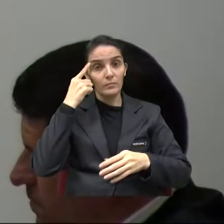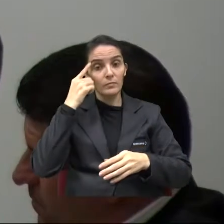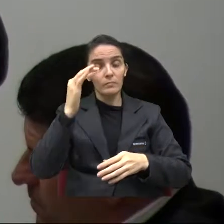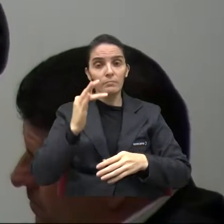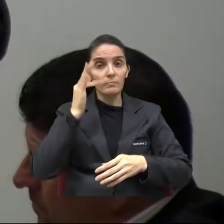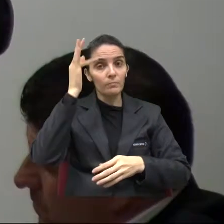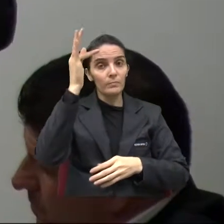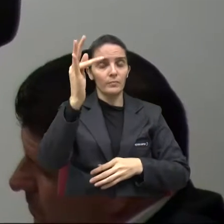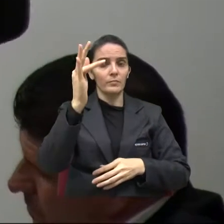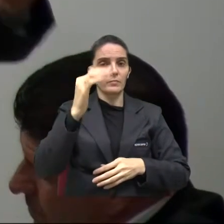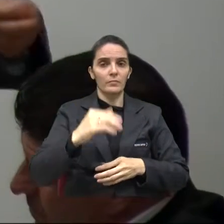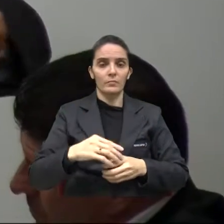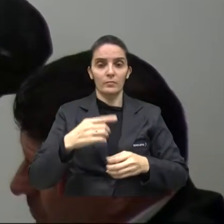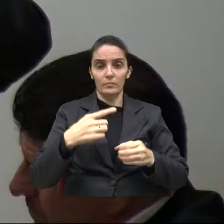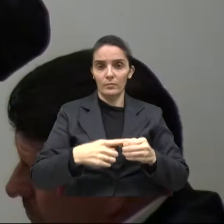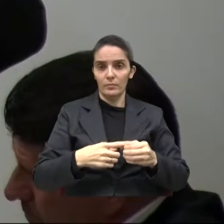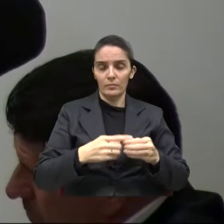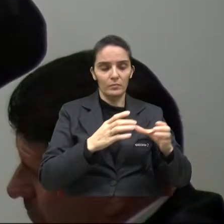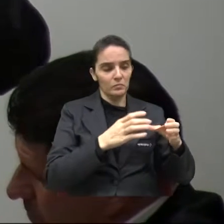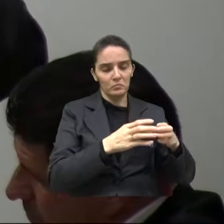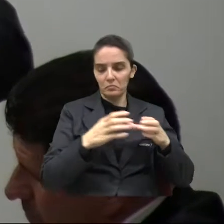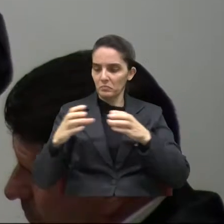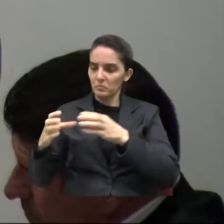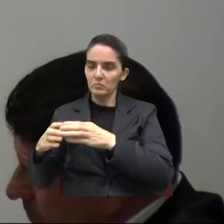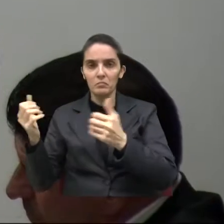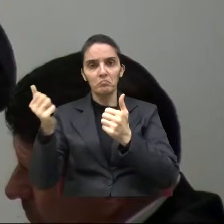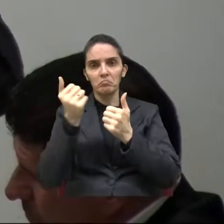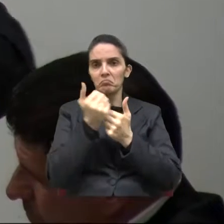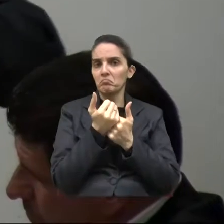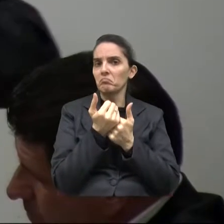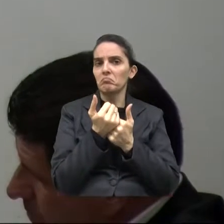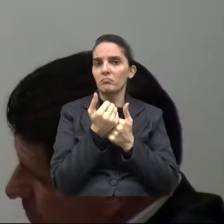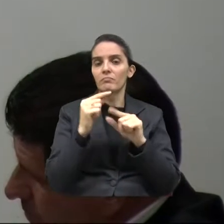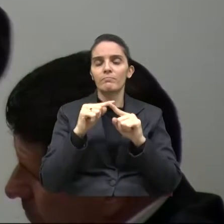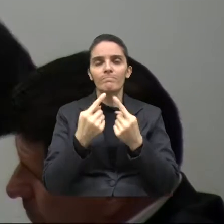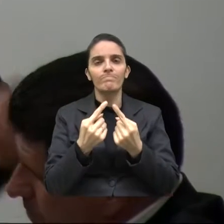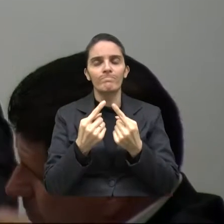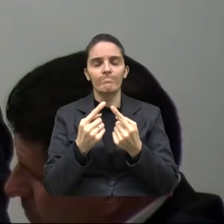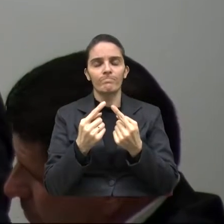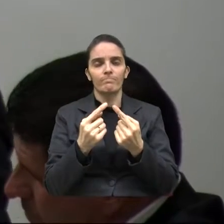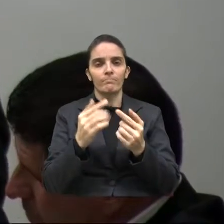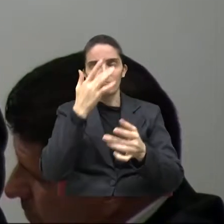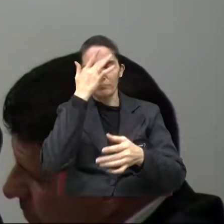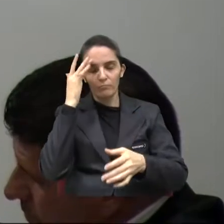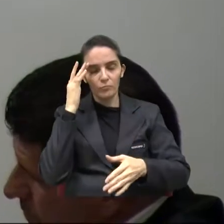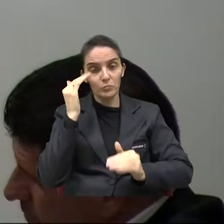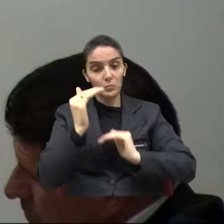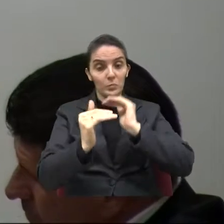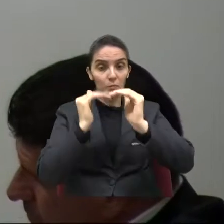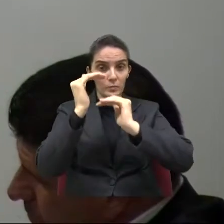por exemplo, que independente de partido sair um, entra outro, e ame a cidade e continue no mesmo